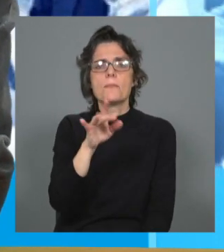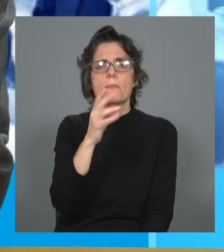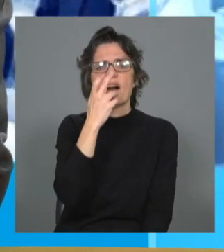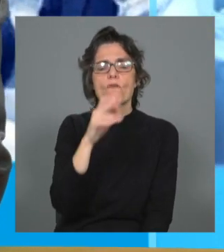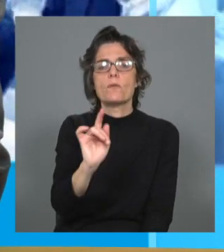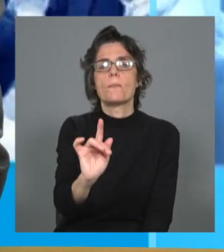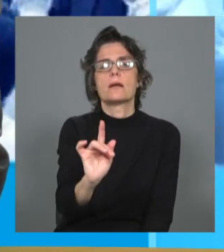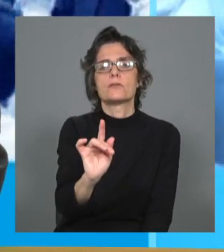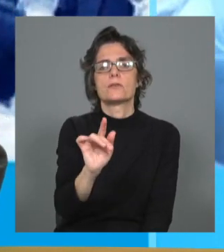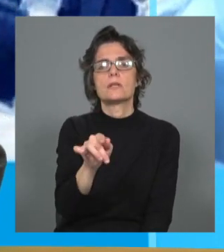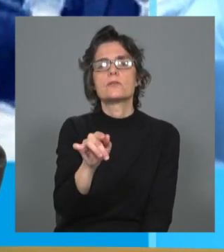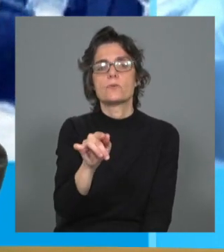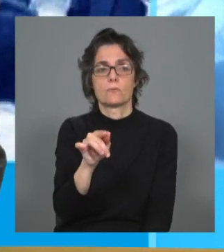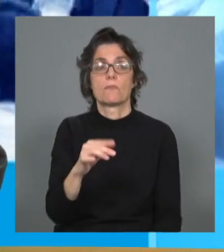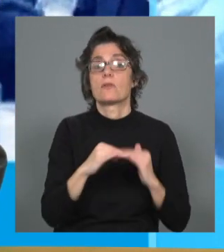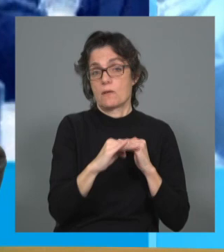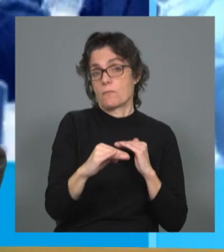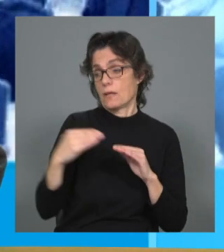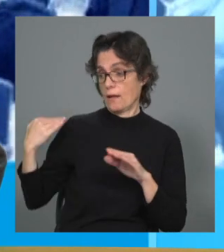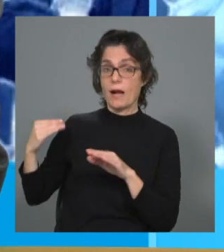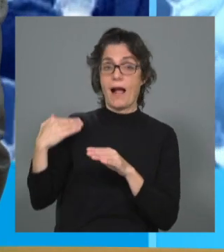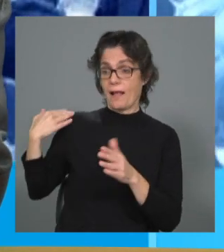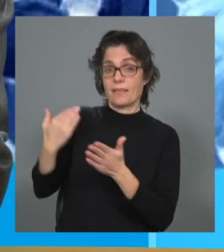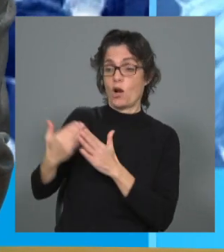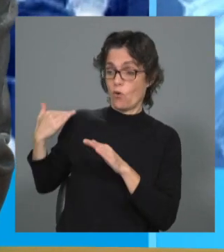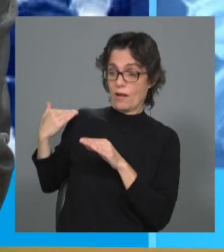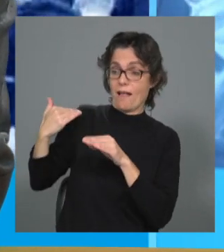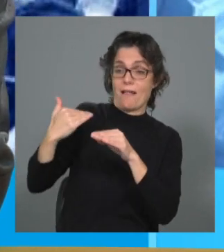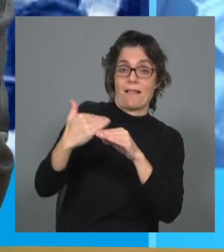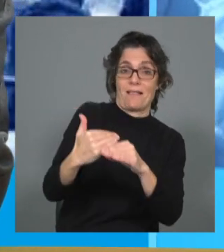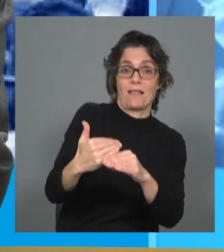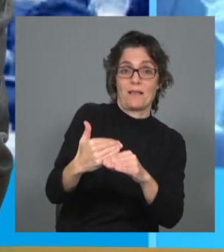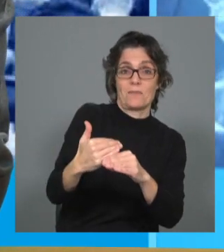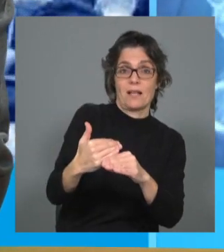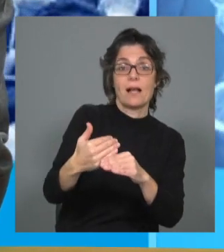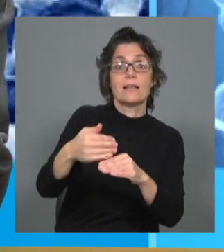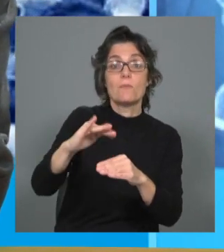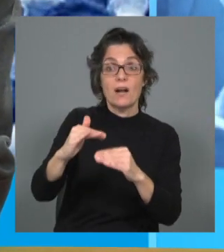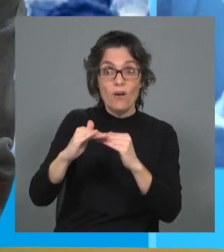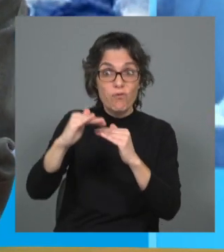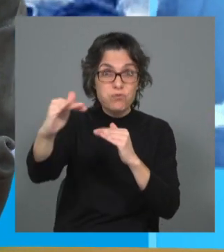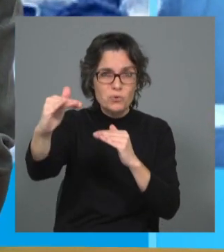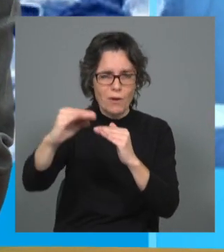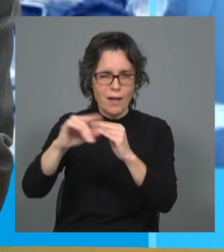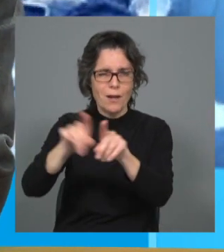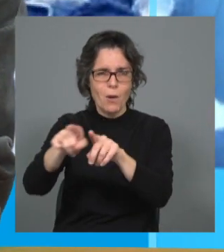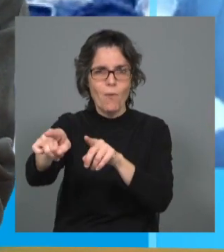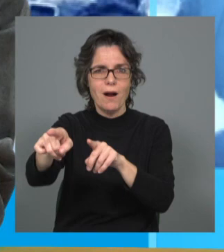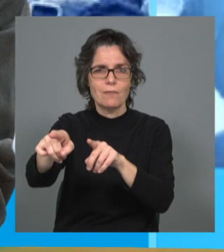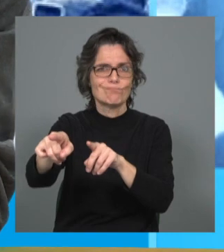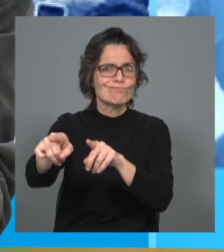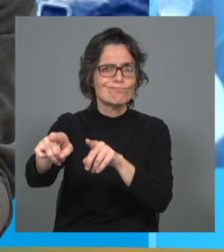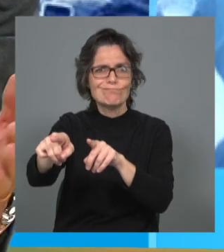Exatamente. Sobretudo se, não sei se isso será possível ou não, mas se os aumentos seguirem